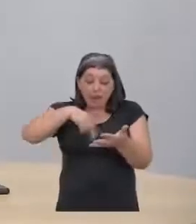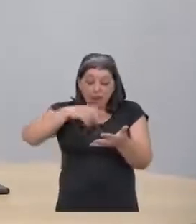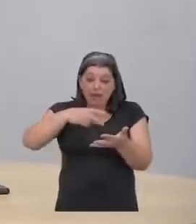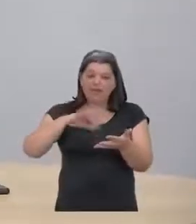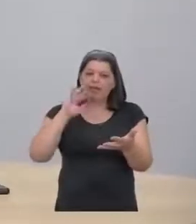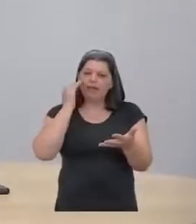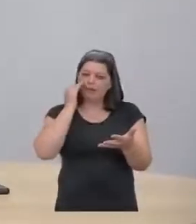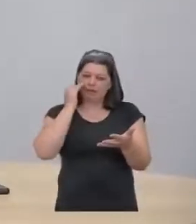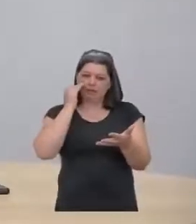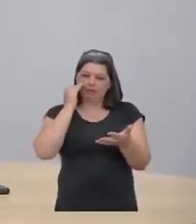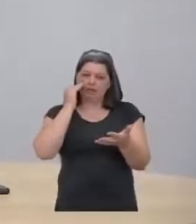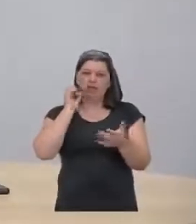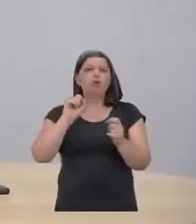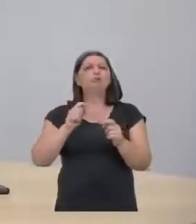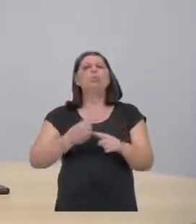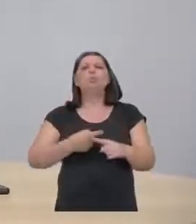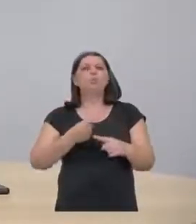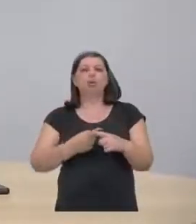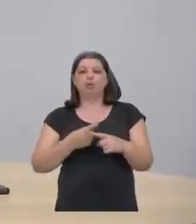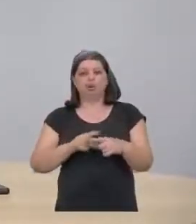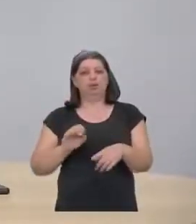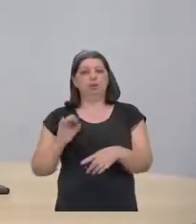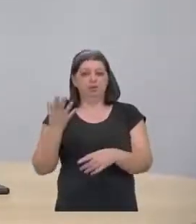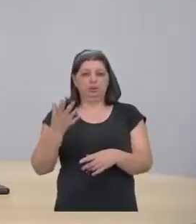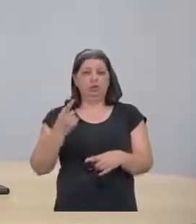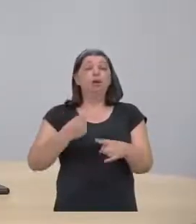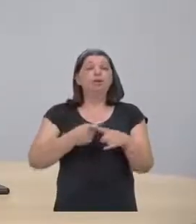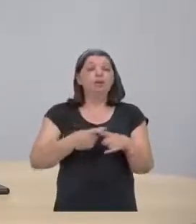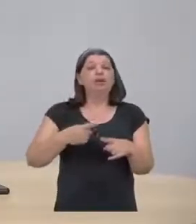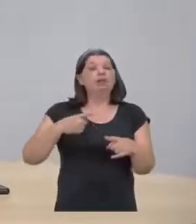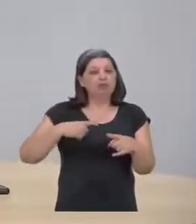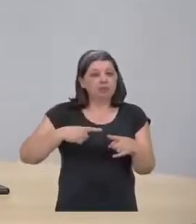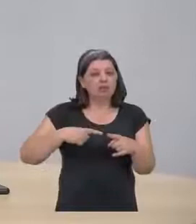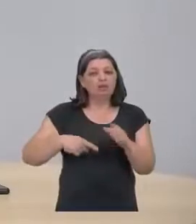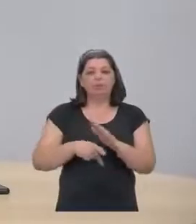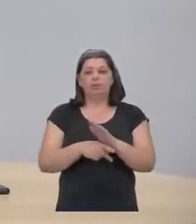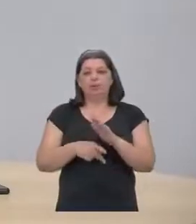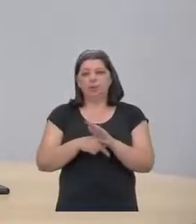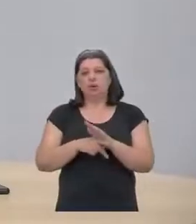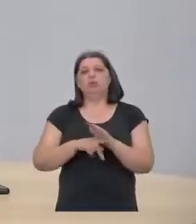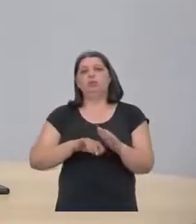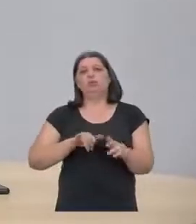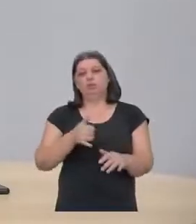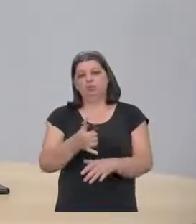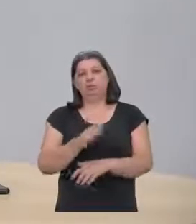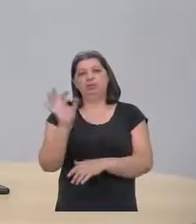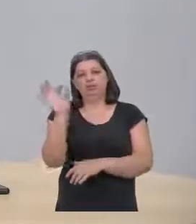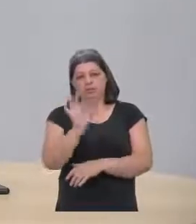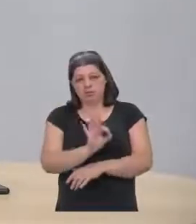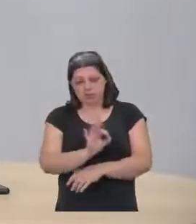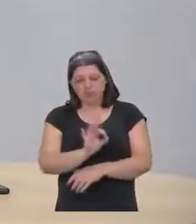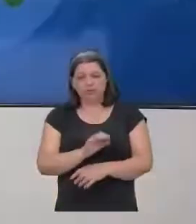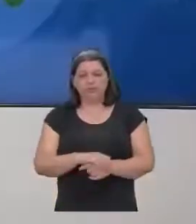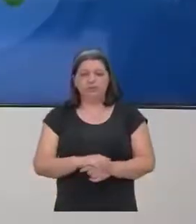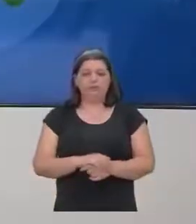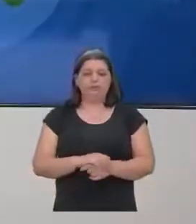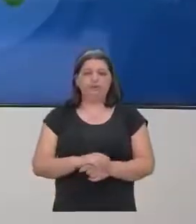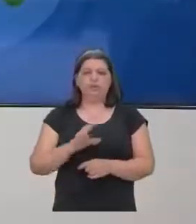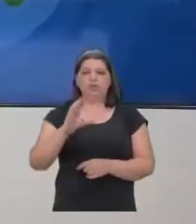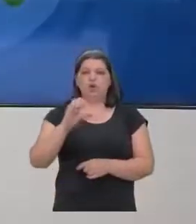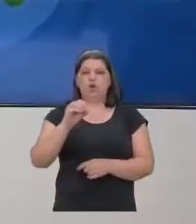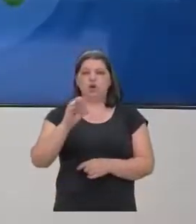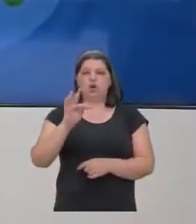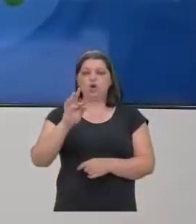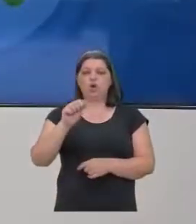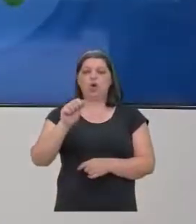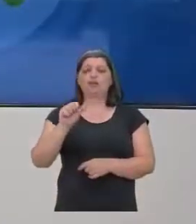entender mais quais as causas, o porquê que existem as cotas, o porquê que houve essa proposta, né? Isso. Enfim, quer ver, olha, pesquisar. Porque a gente está